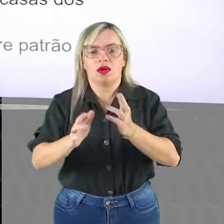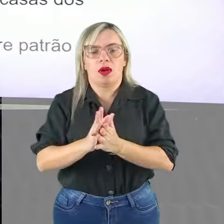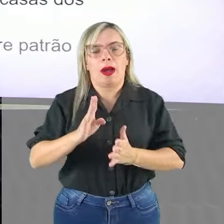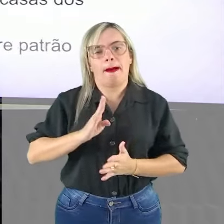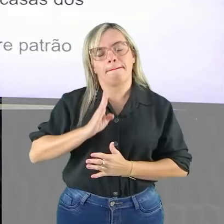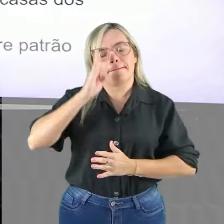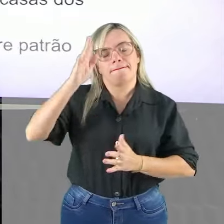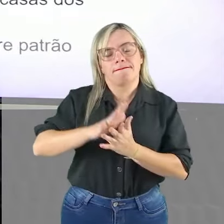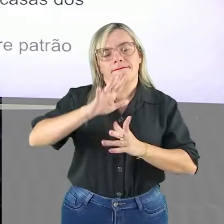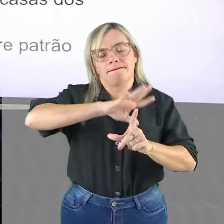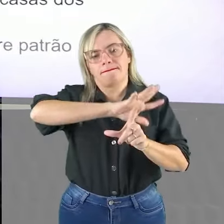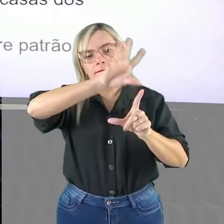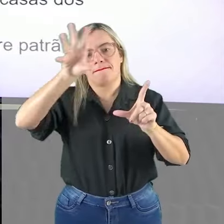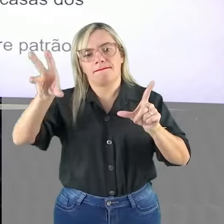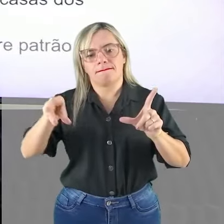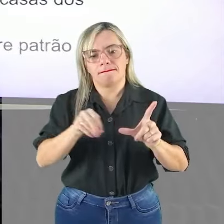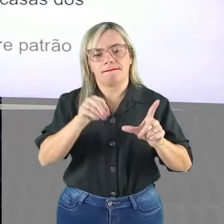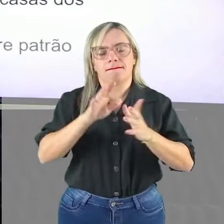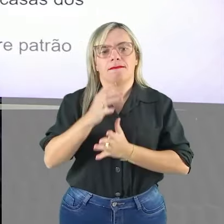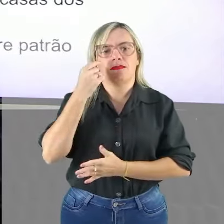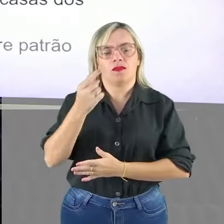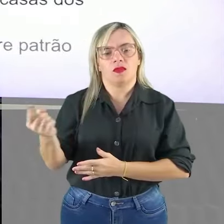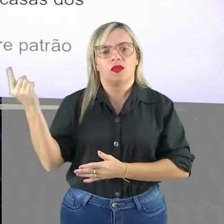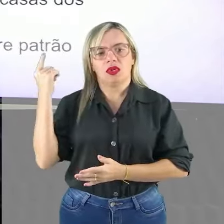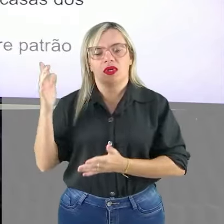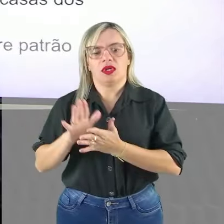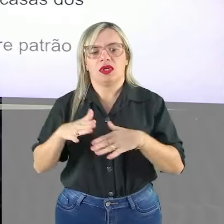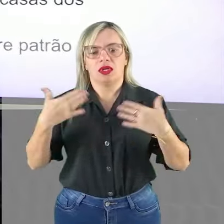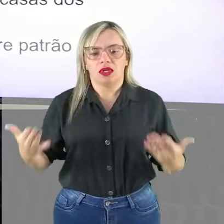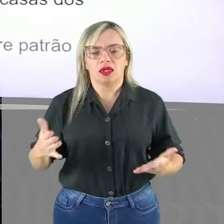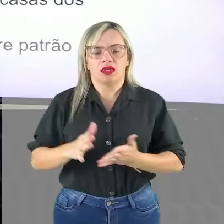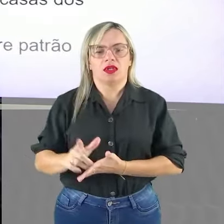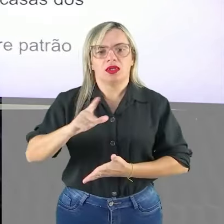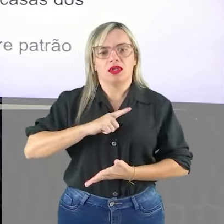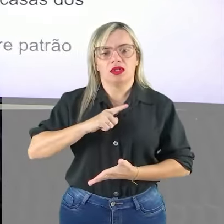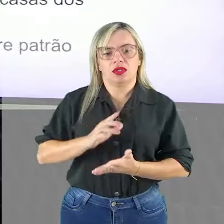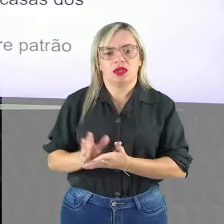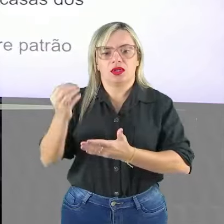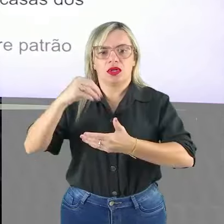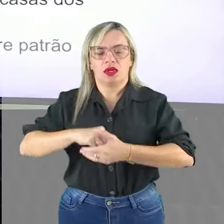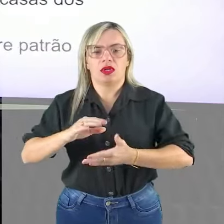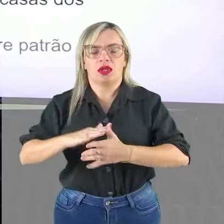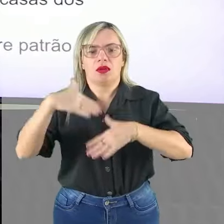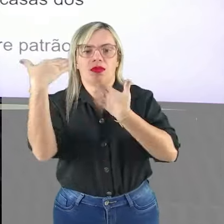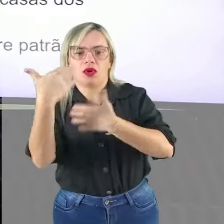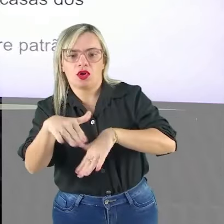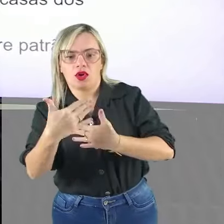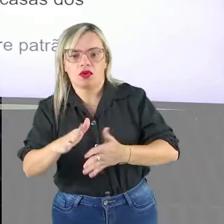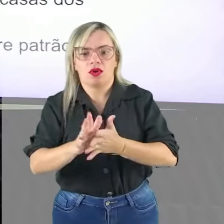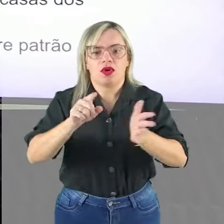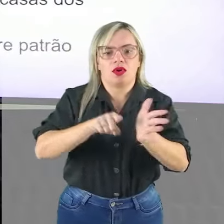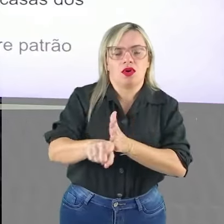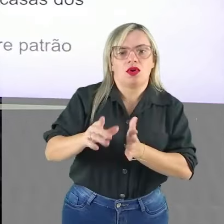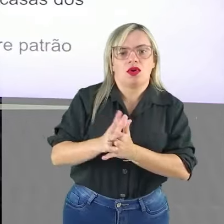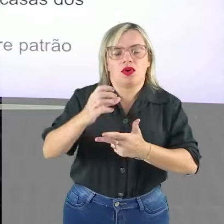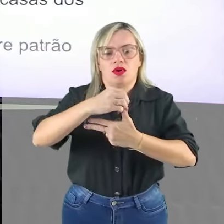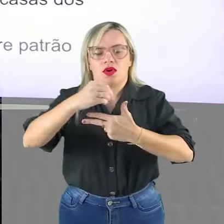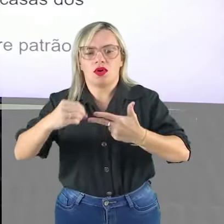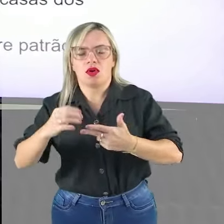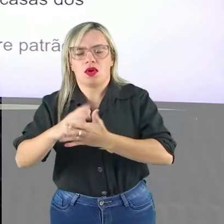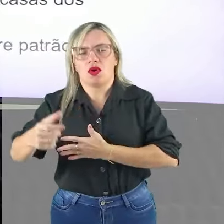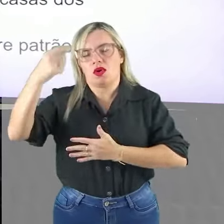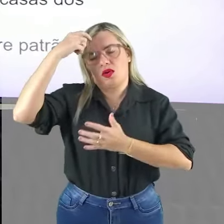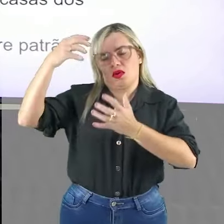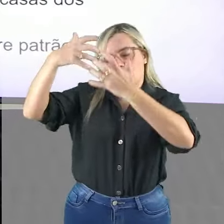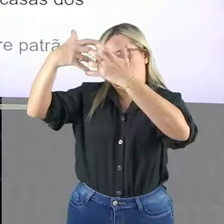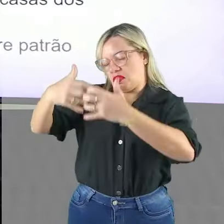certo Então essa é a parte que vai ser cobrada dentro do Enem Qual é a reflexão não é